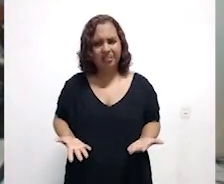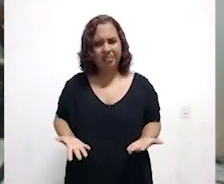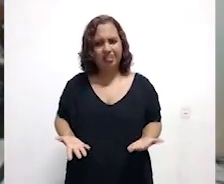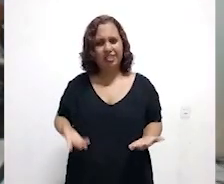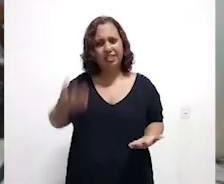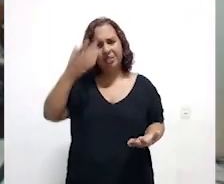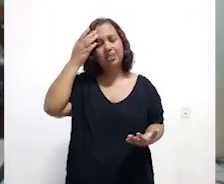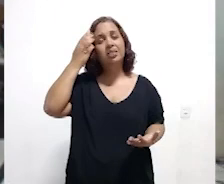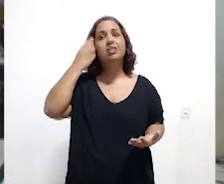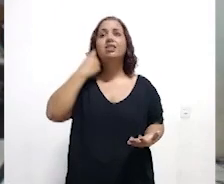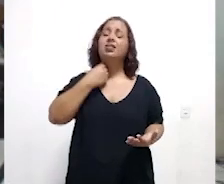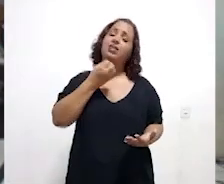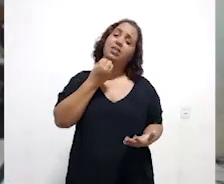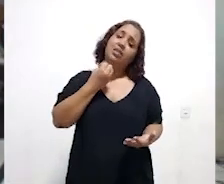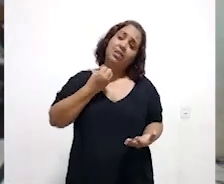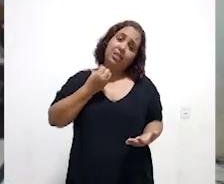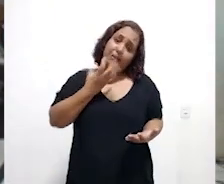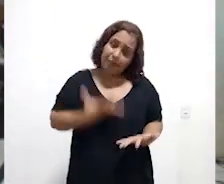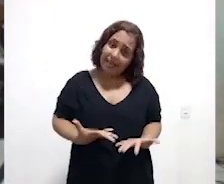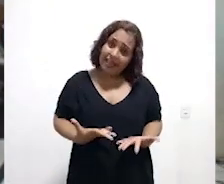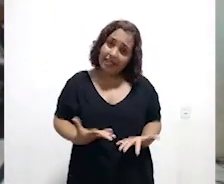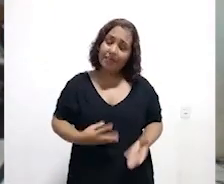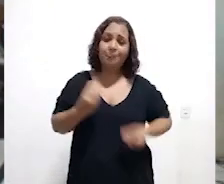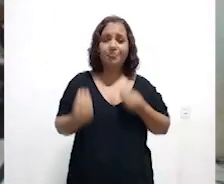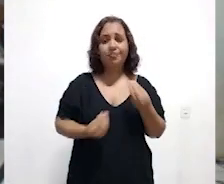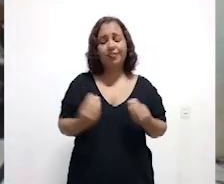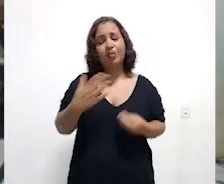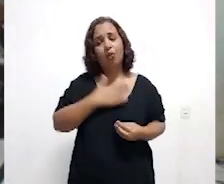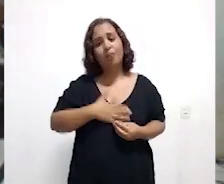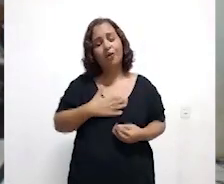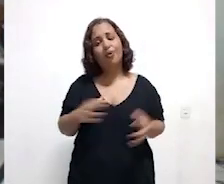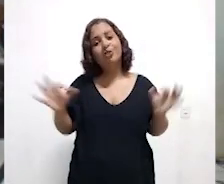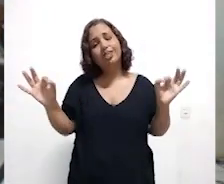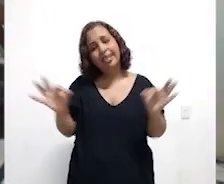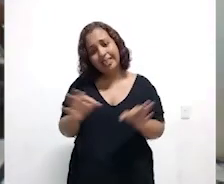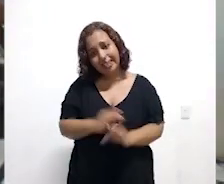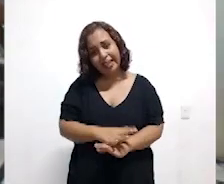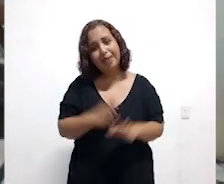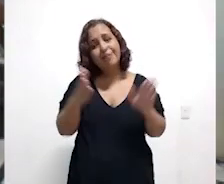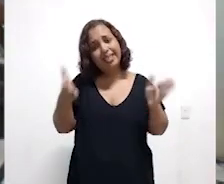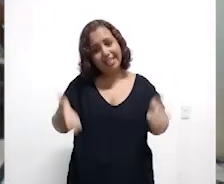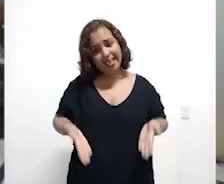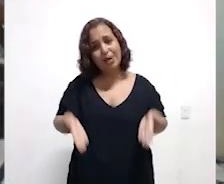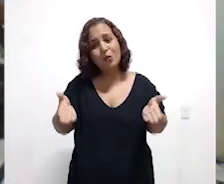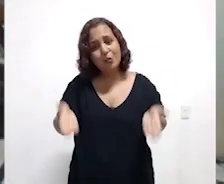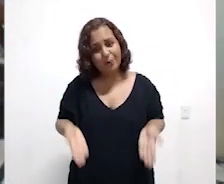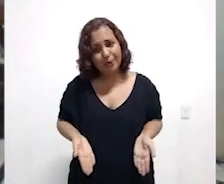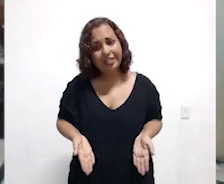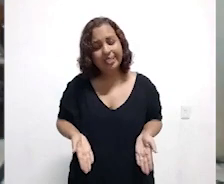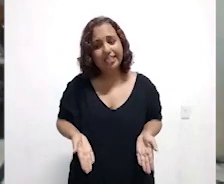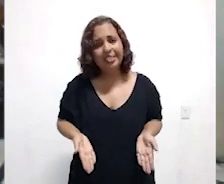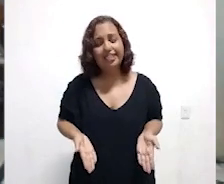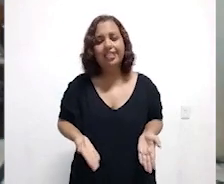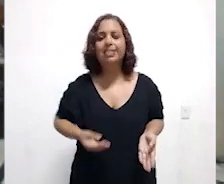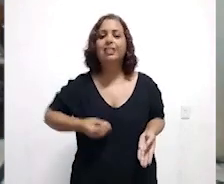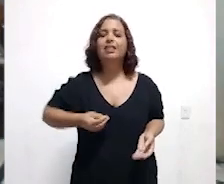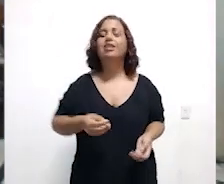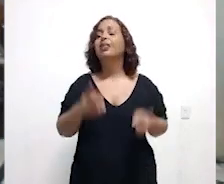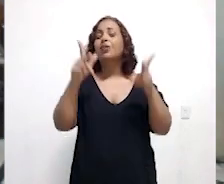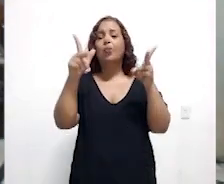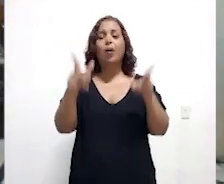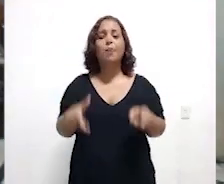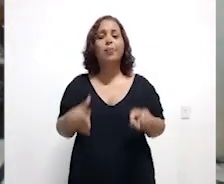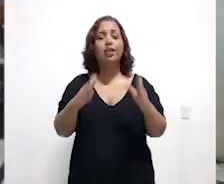Bem, como eu gostaria de terminar esse sermão hoje, né? Com o mesmo pedido